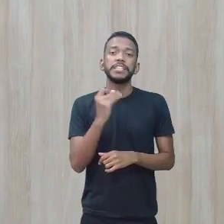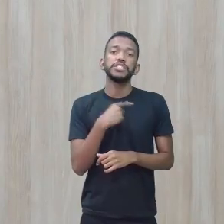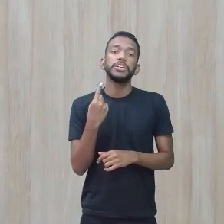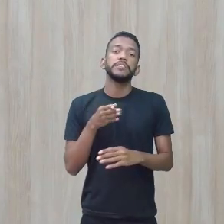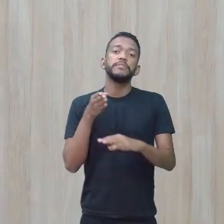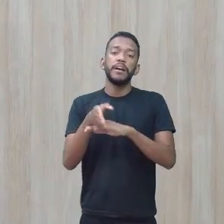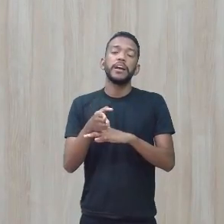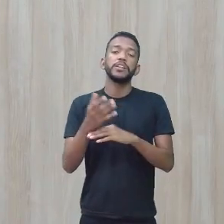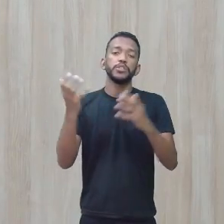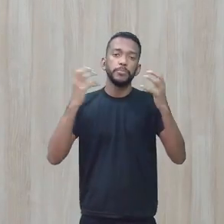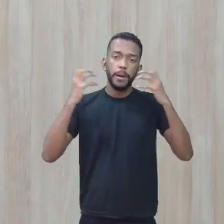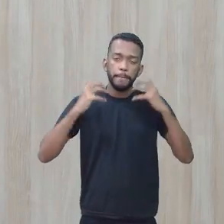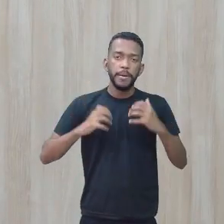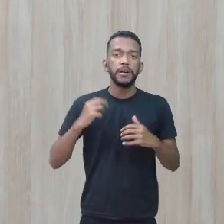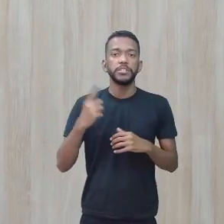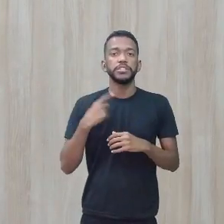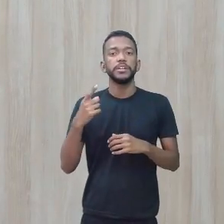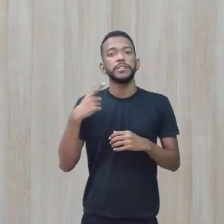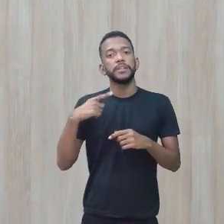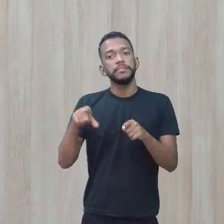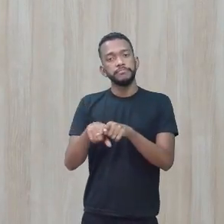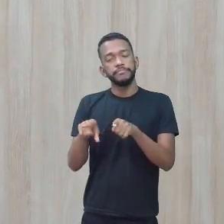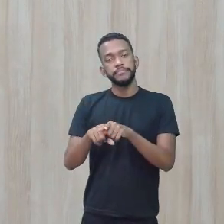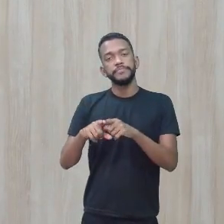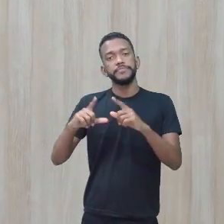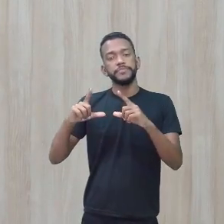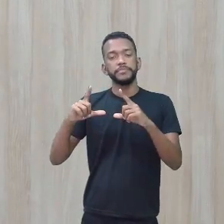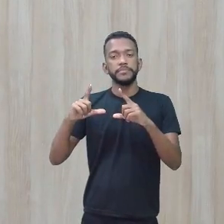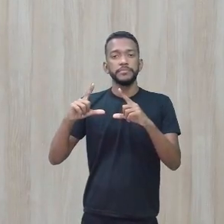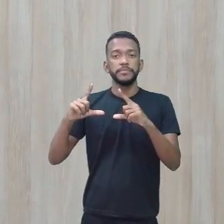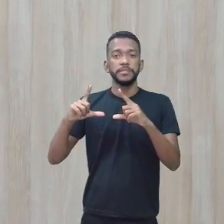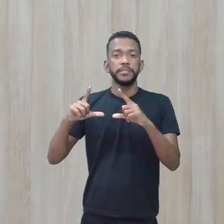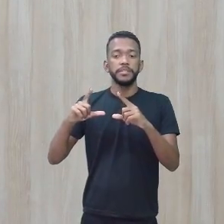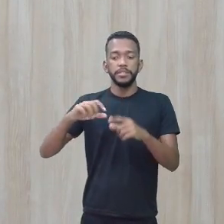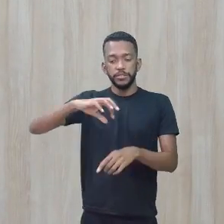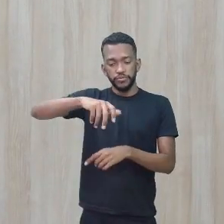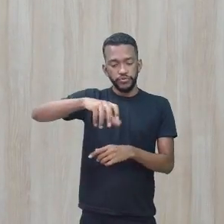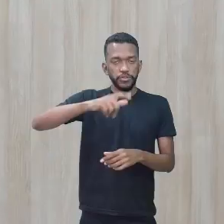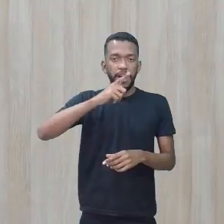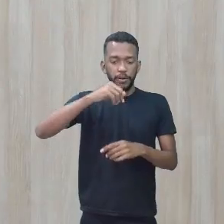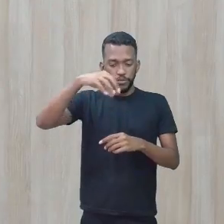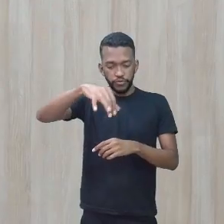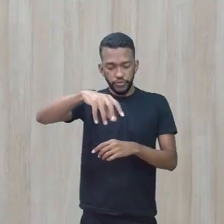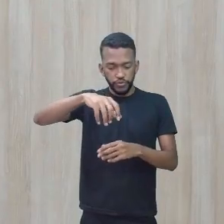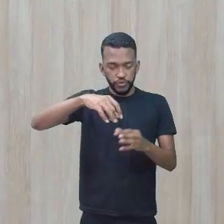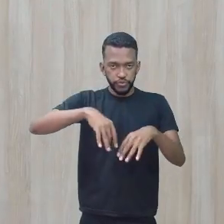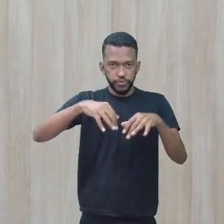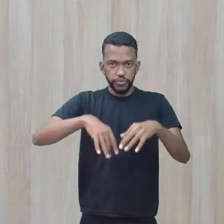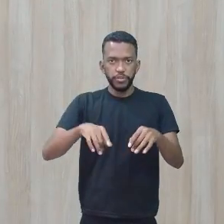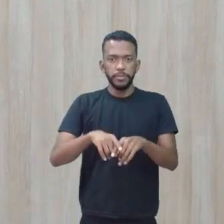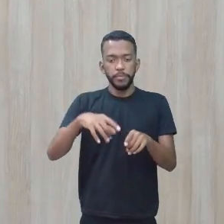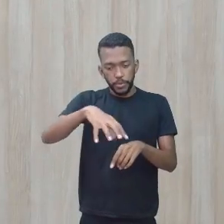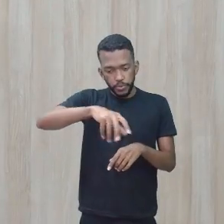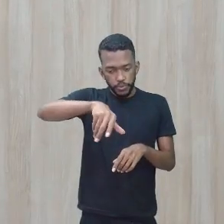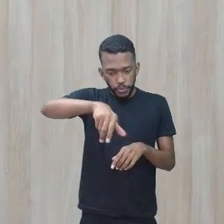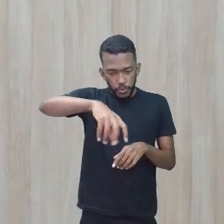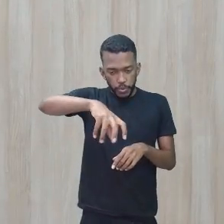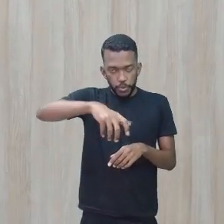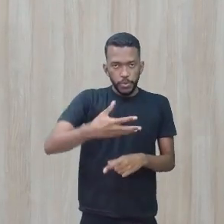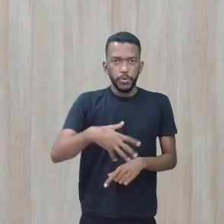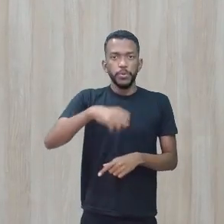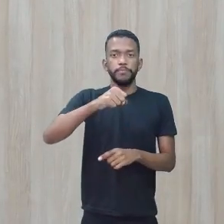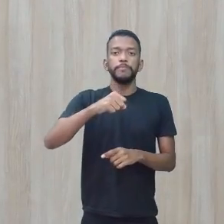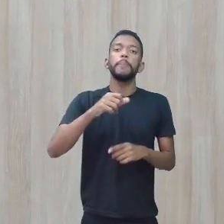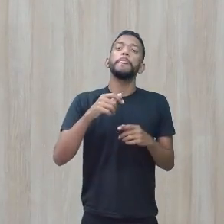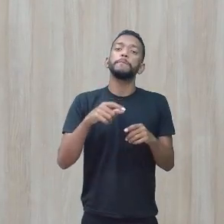banho, na hora que está se ensaboando, a gente desligar a nossa torneira, reaproveitar também a água. A gente utiliza alguma